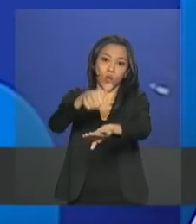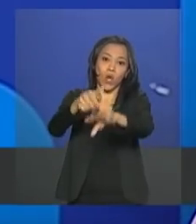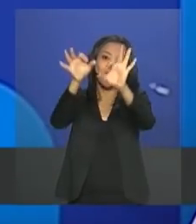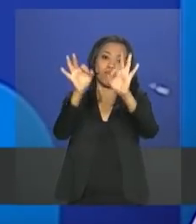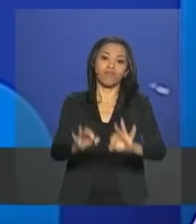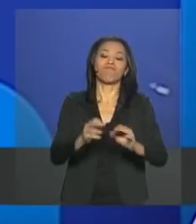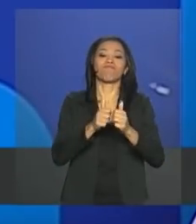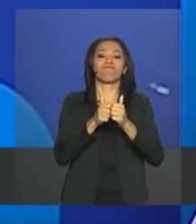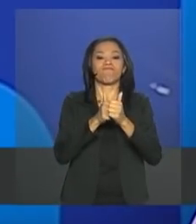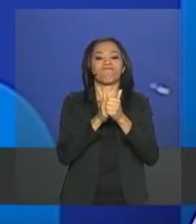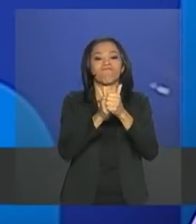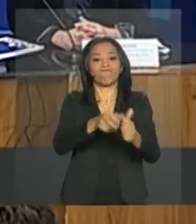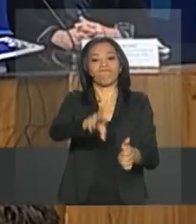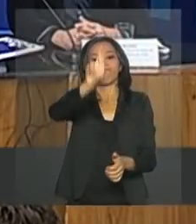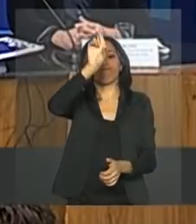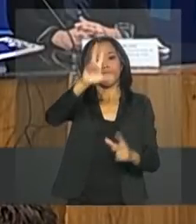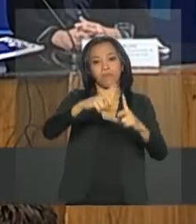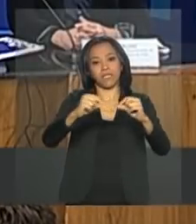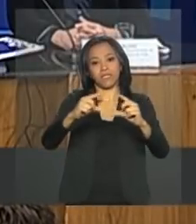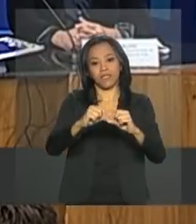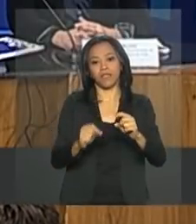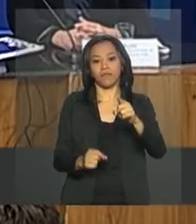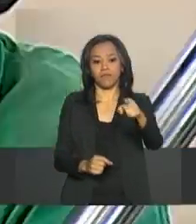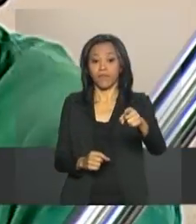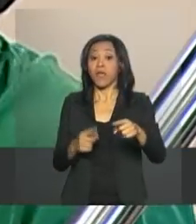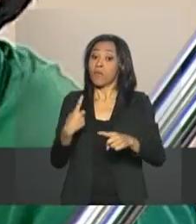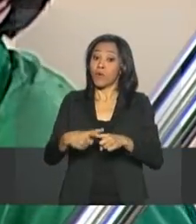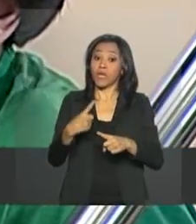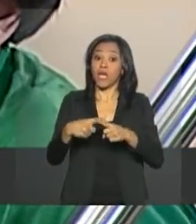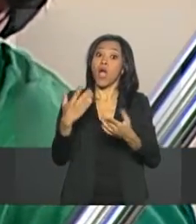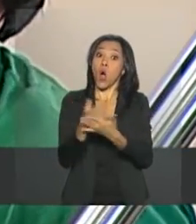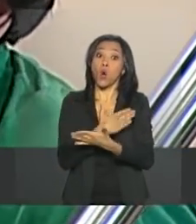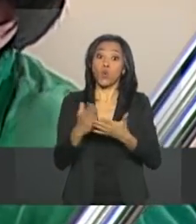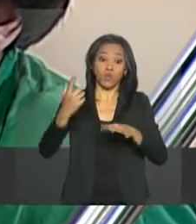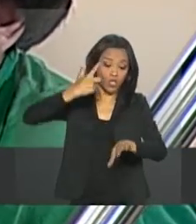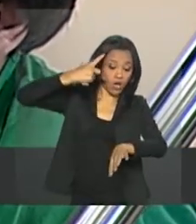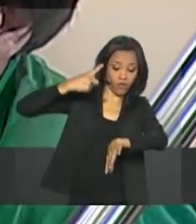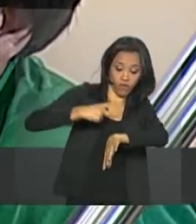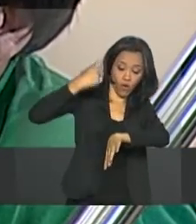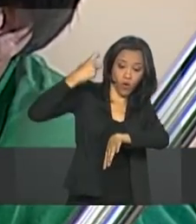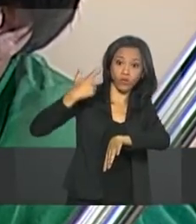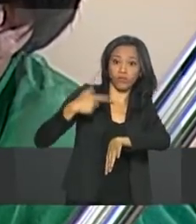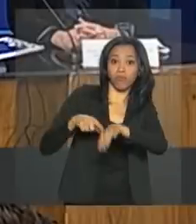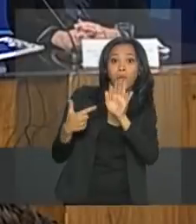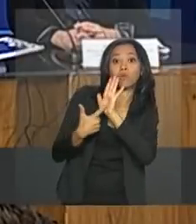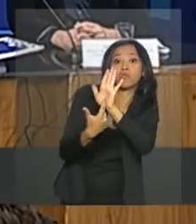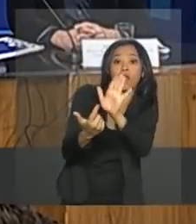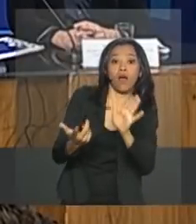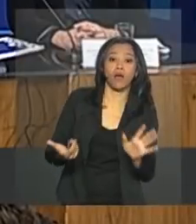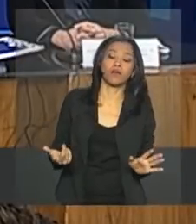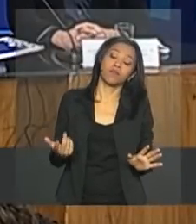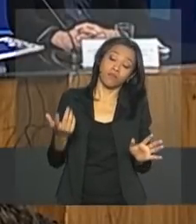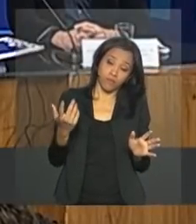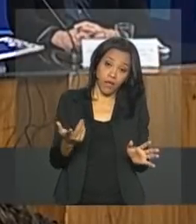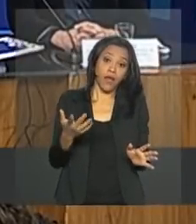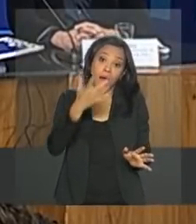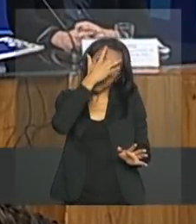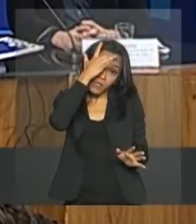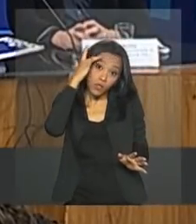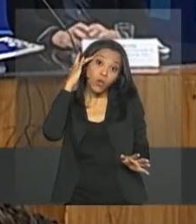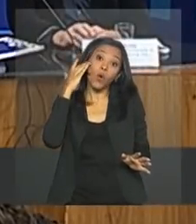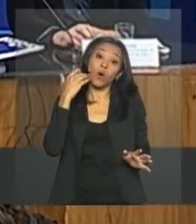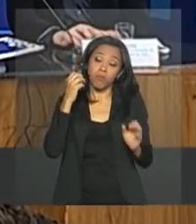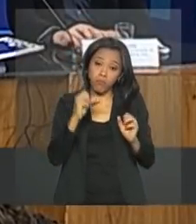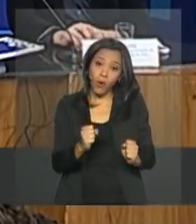brasília é que algumas pessoas tiraram fotos do do horário do relógio é neste caso o próprio pessoa poderá apresentar isso